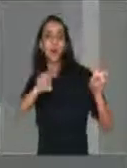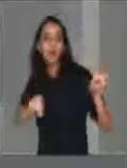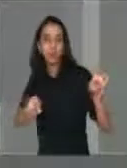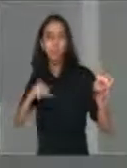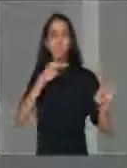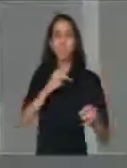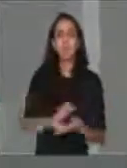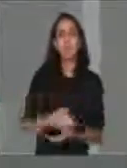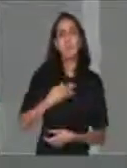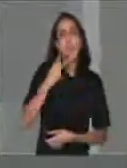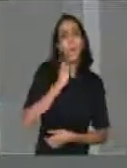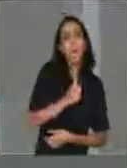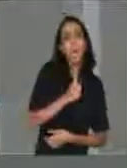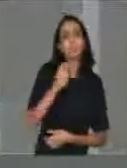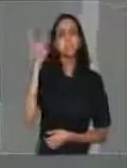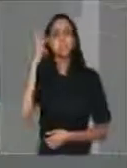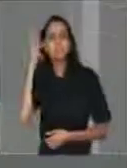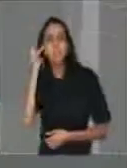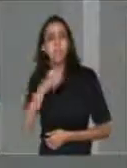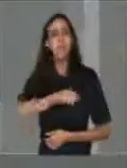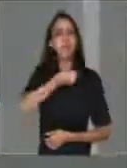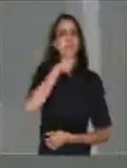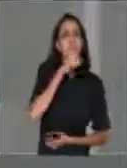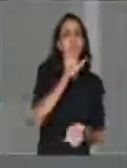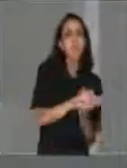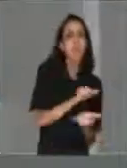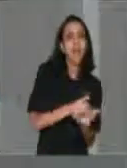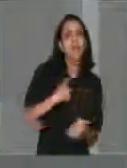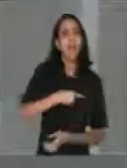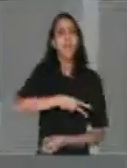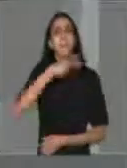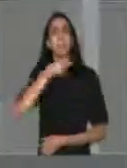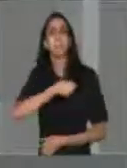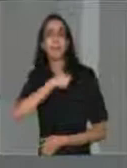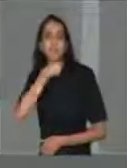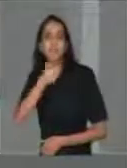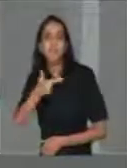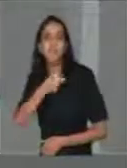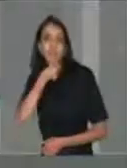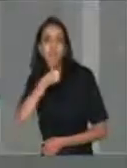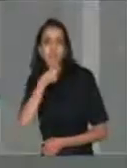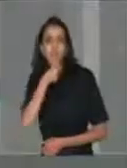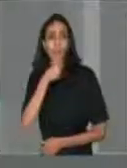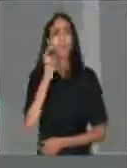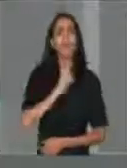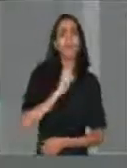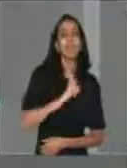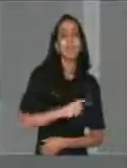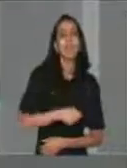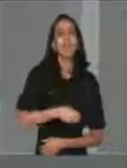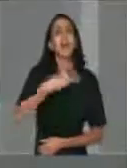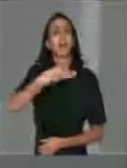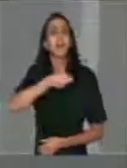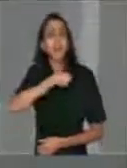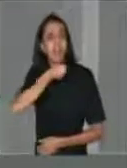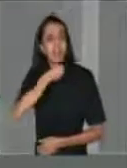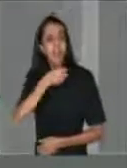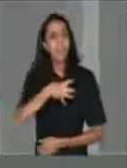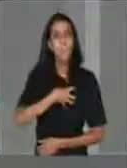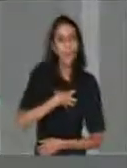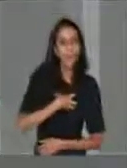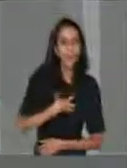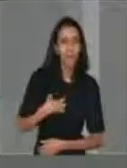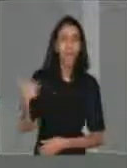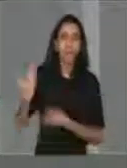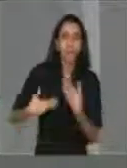era paulista, meu avô pernambucano, meu bisavô mineiro, meu tataravô baiano, estou na